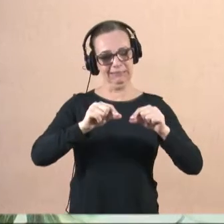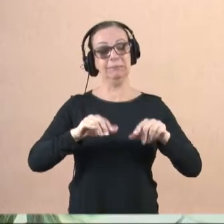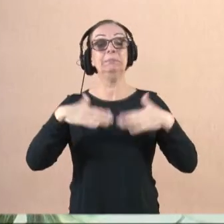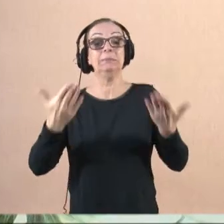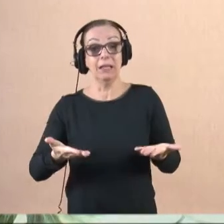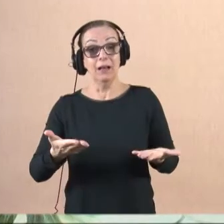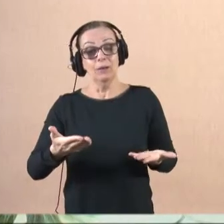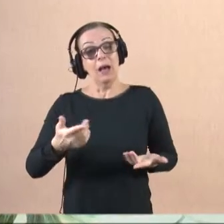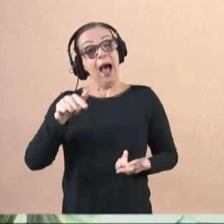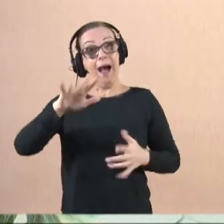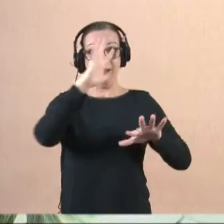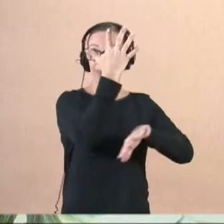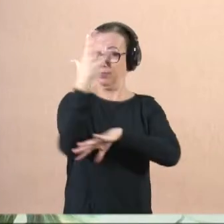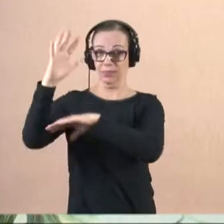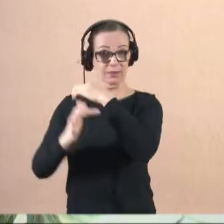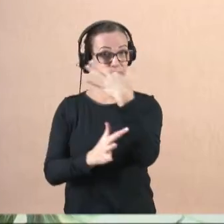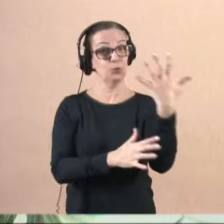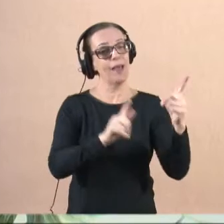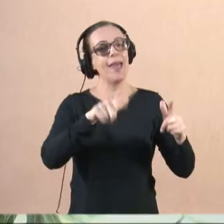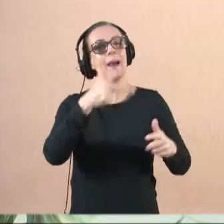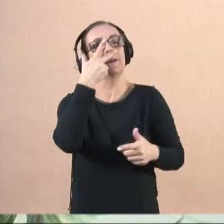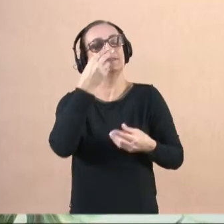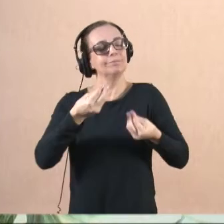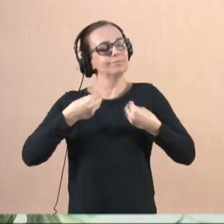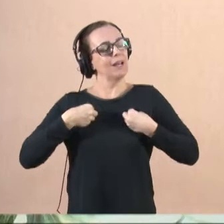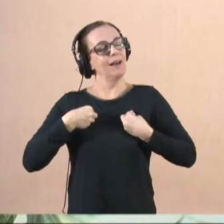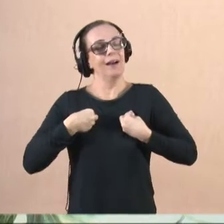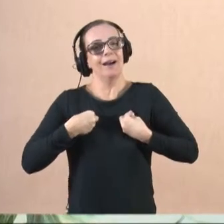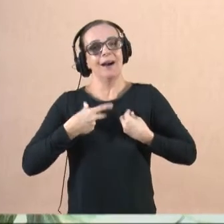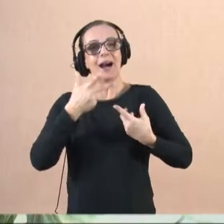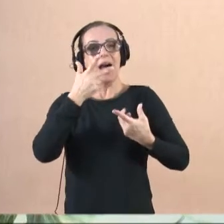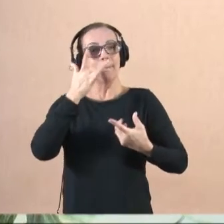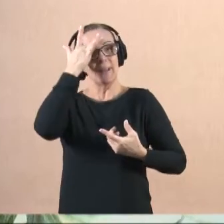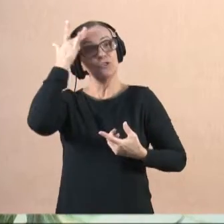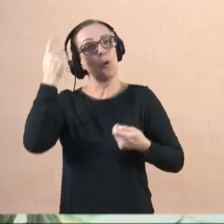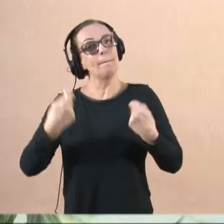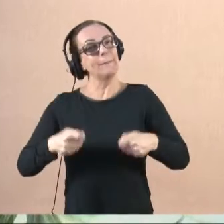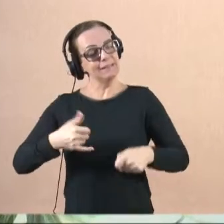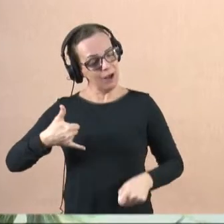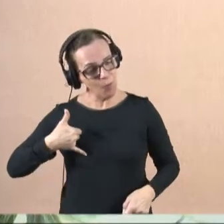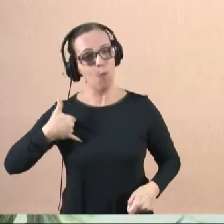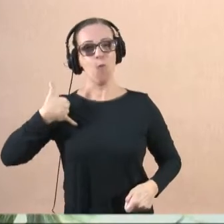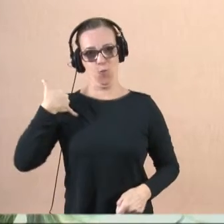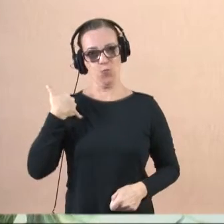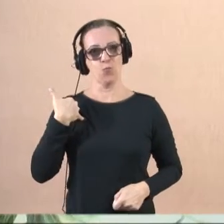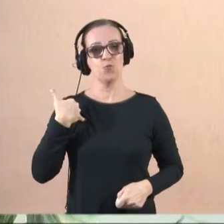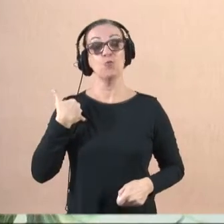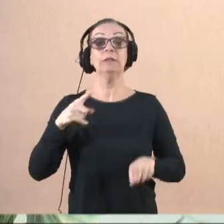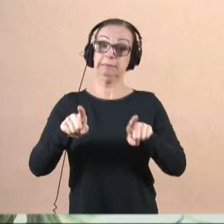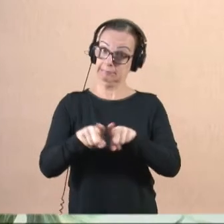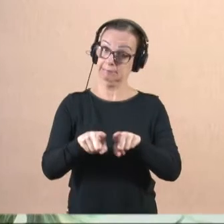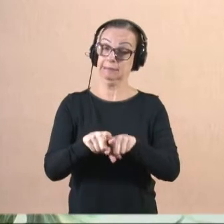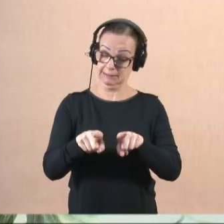natureza é um dos tesouros que é os brasileiros deveriam de ter o autêntico orgulho além